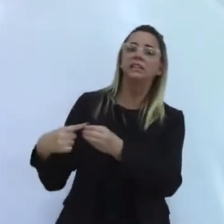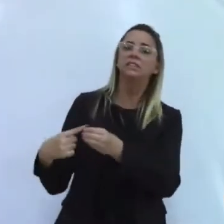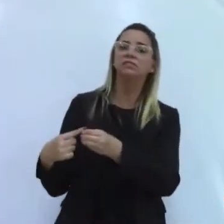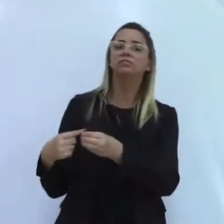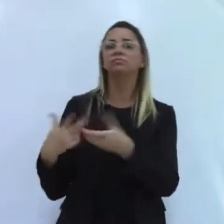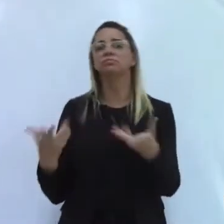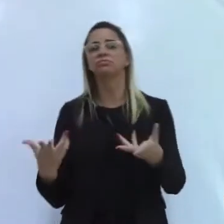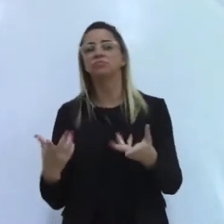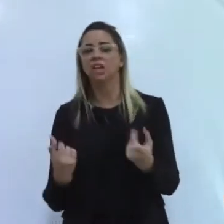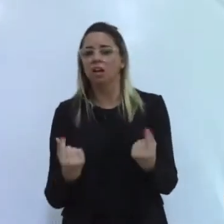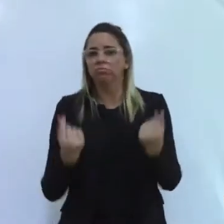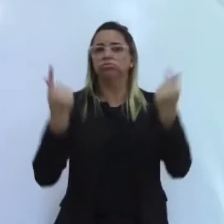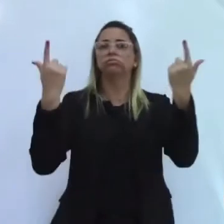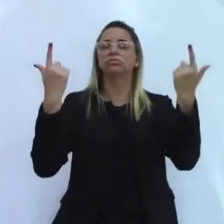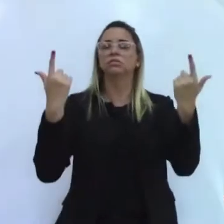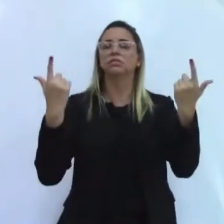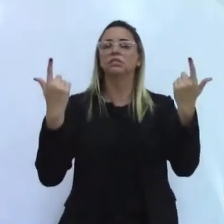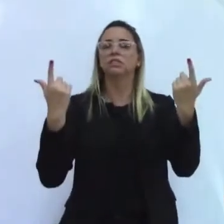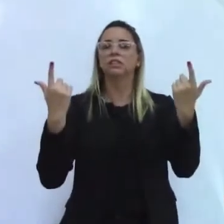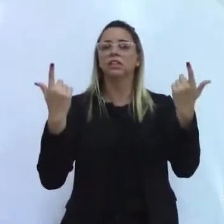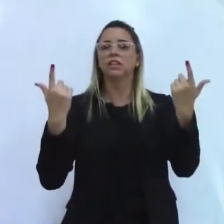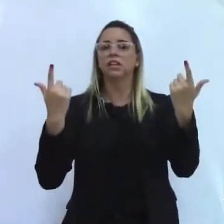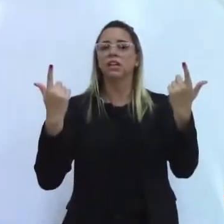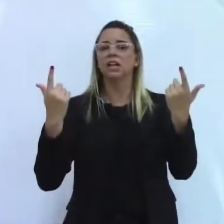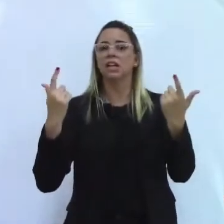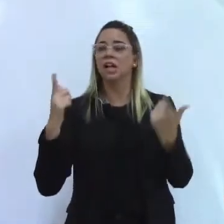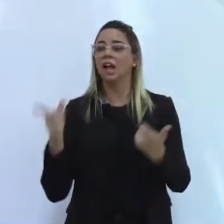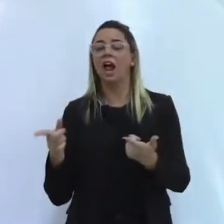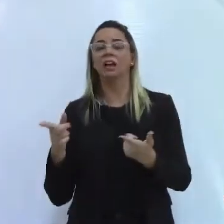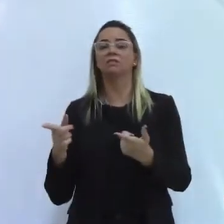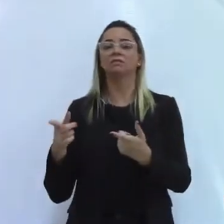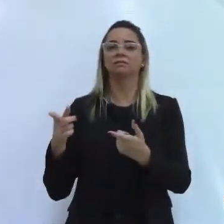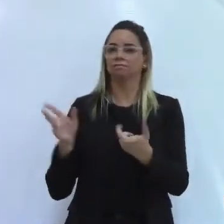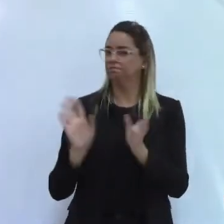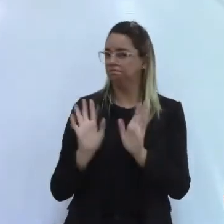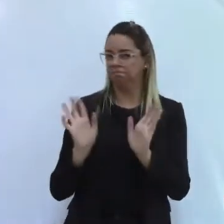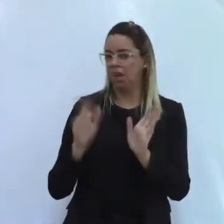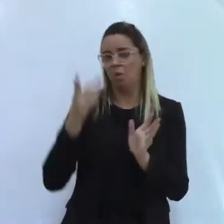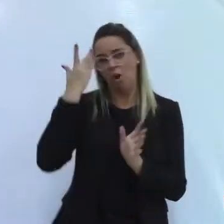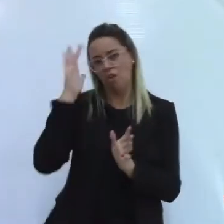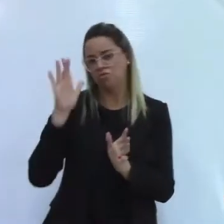Quem gastou mais dinheiro na eleição de Capoeiras, eu acho que não foi a candidata, não.